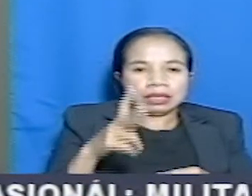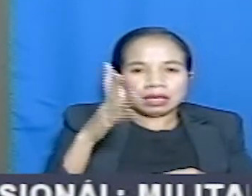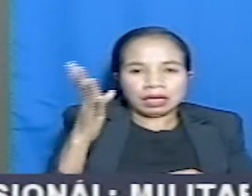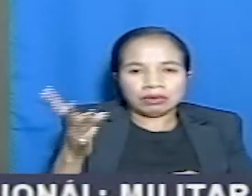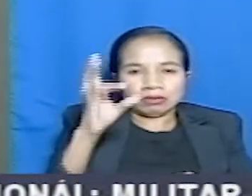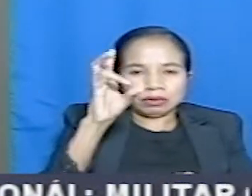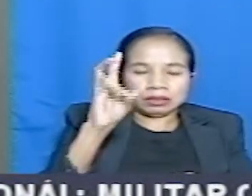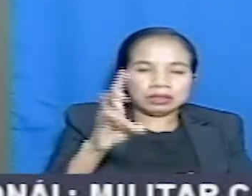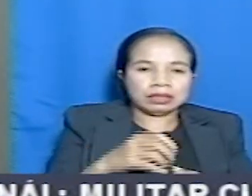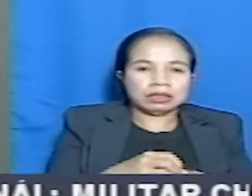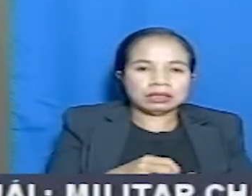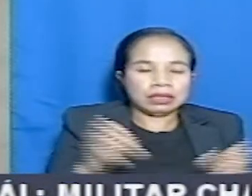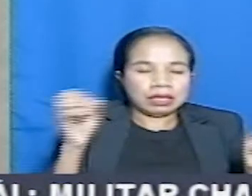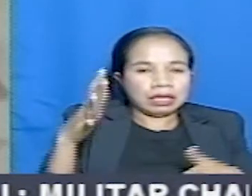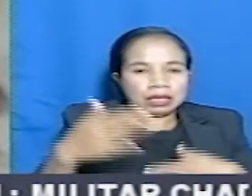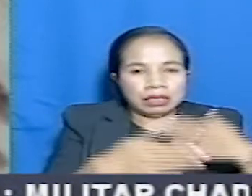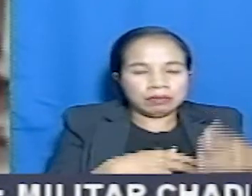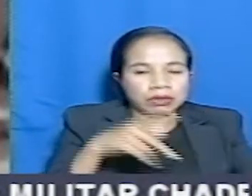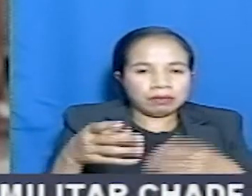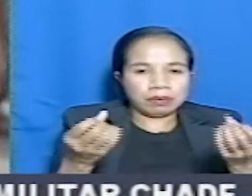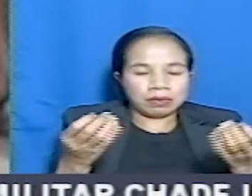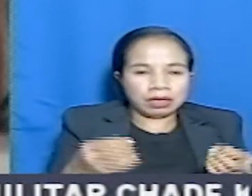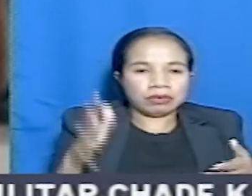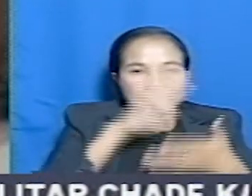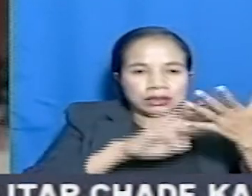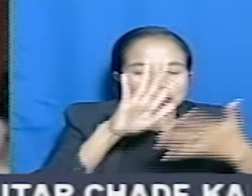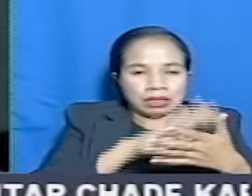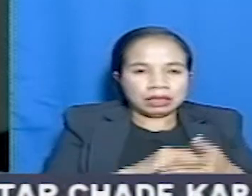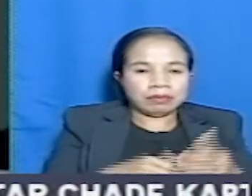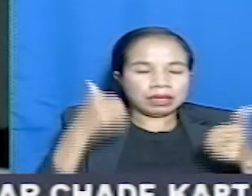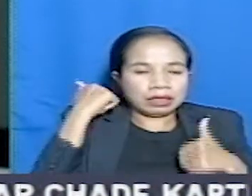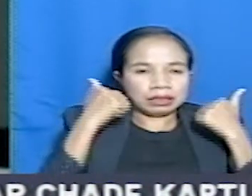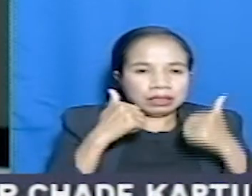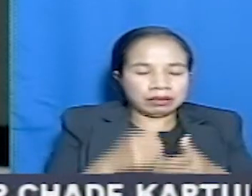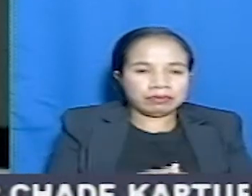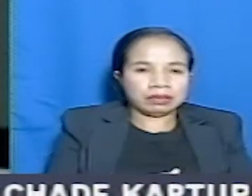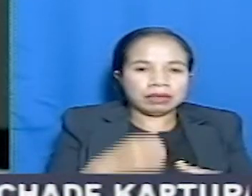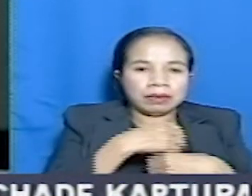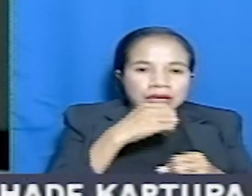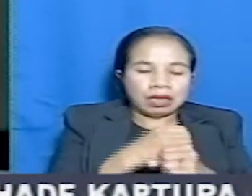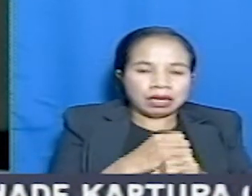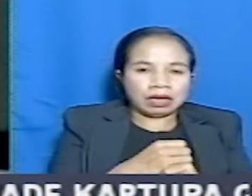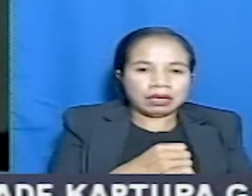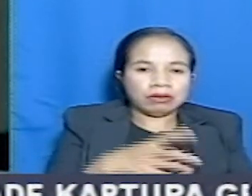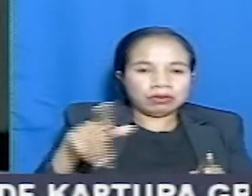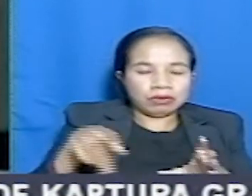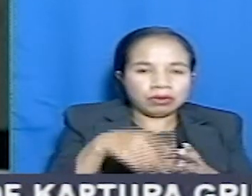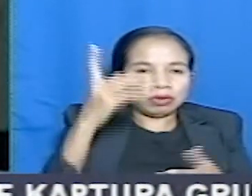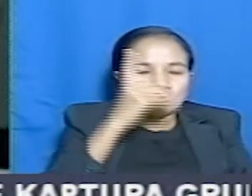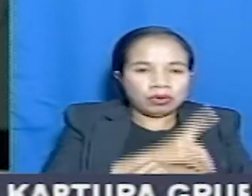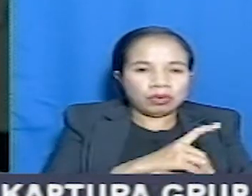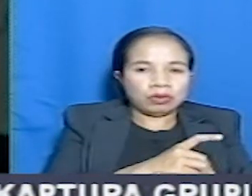nulu resen hitu, sila halibur ema barak ho di celebra. Atividade nebe halau ho di priense